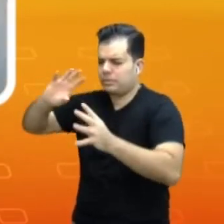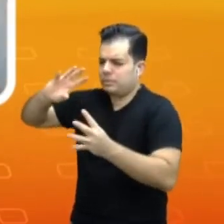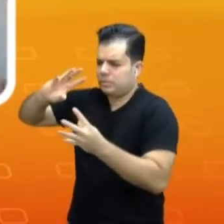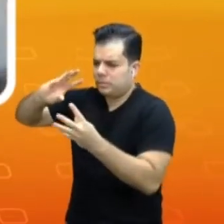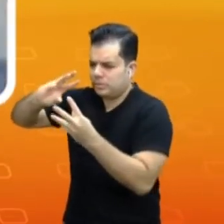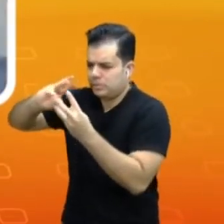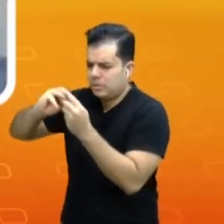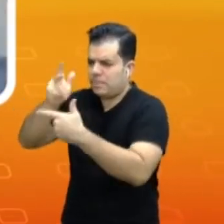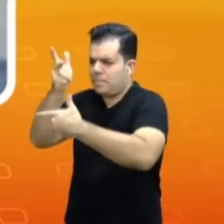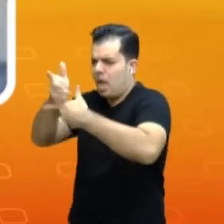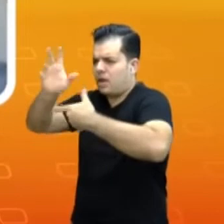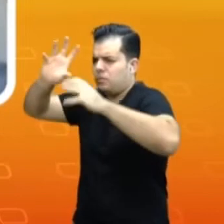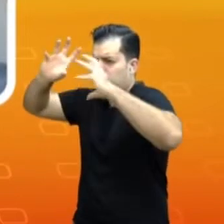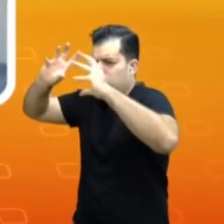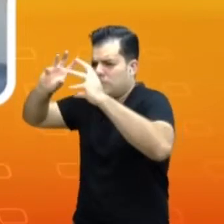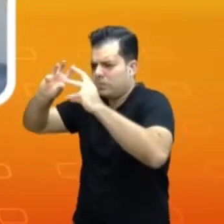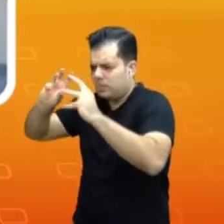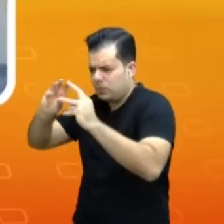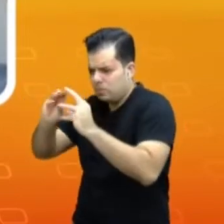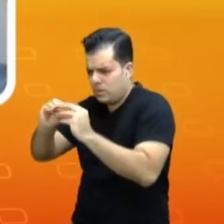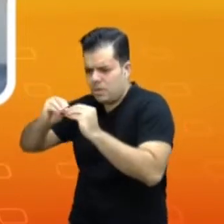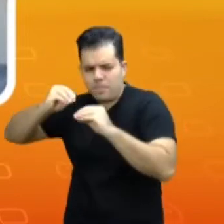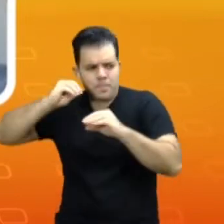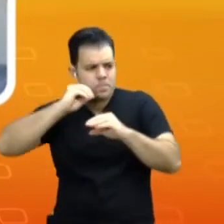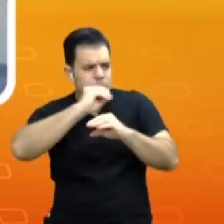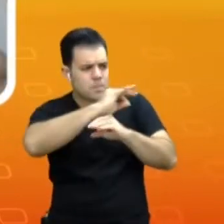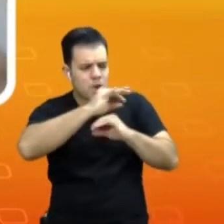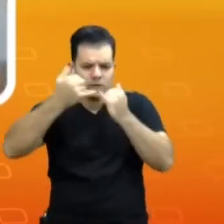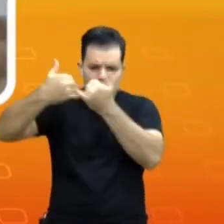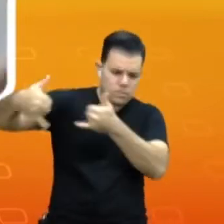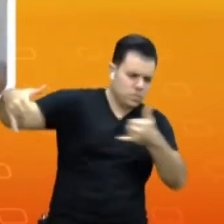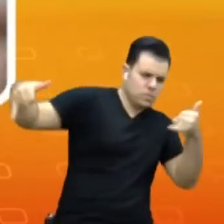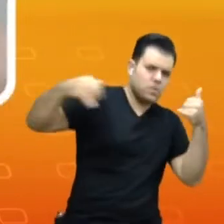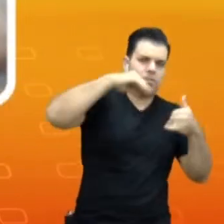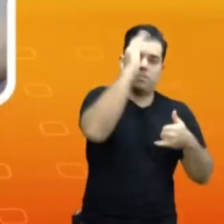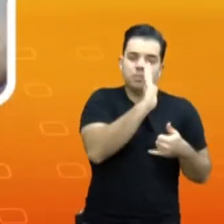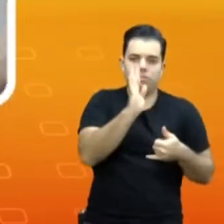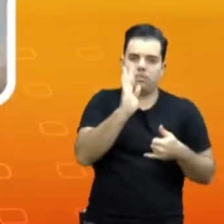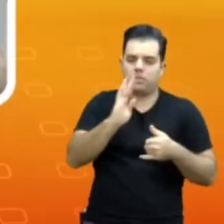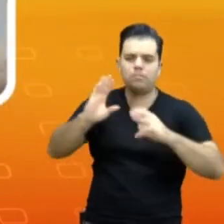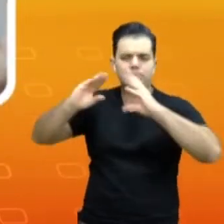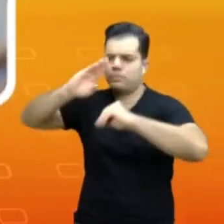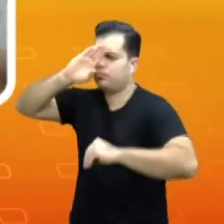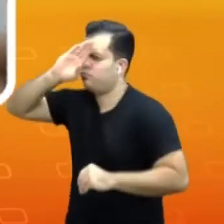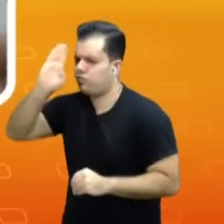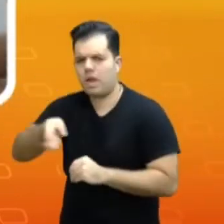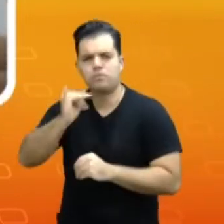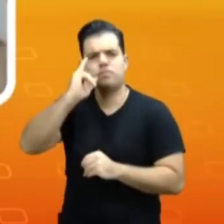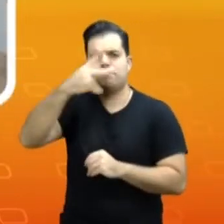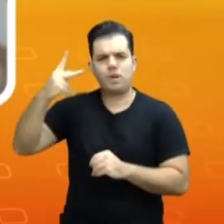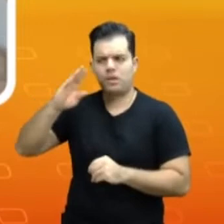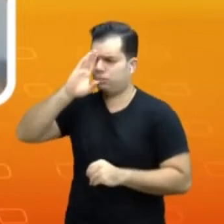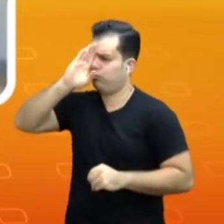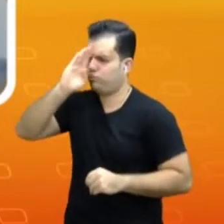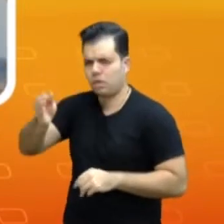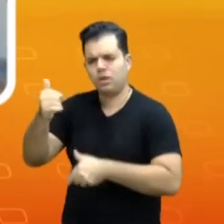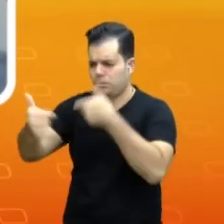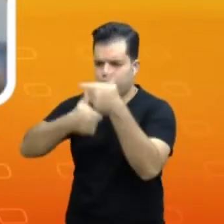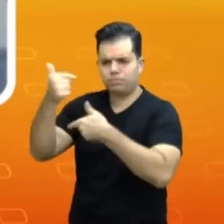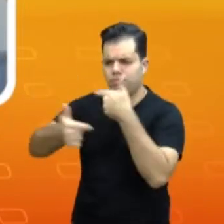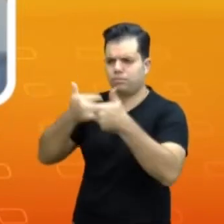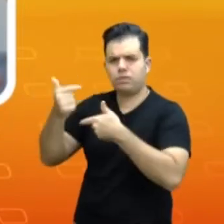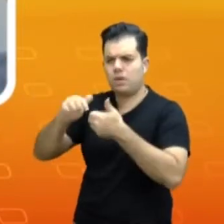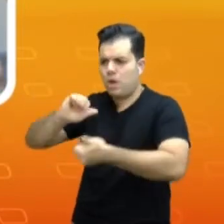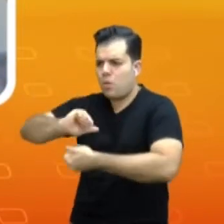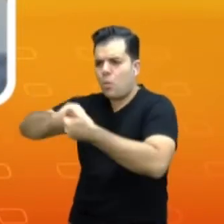comprimir, né, e fazer ali a nossa distribuição. A gente já pegou o Wanda Pact de IP, que gerou